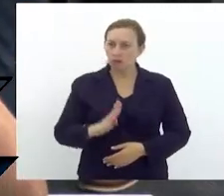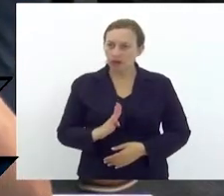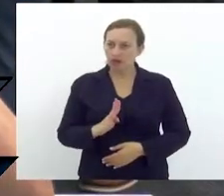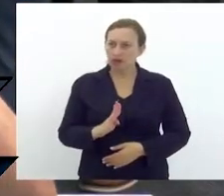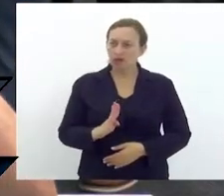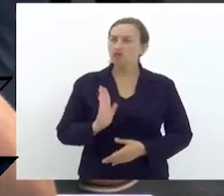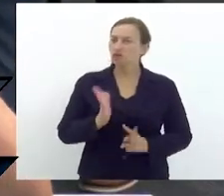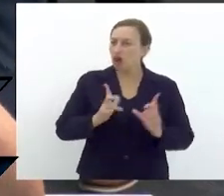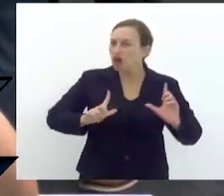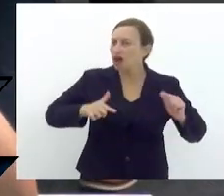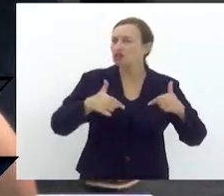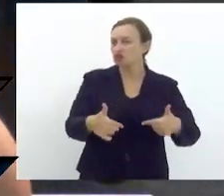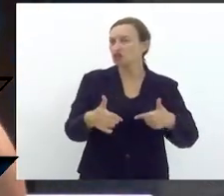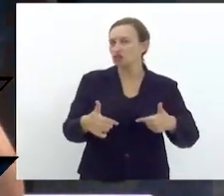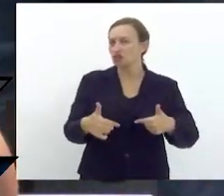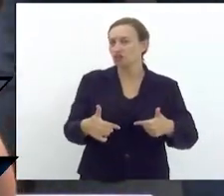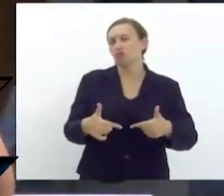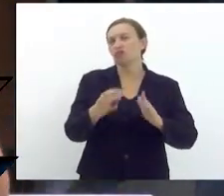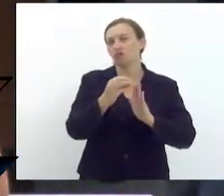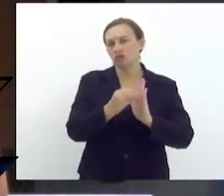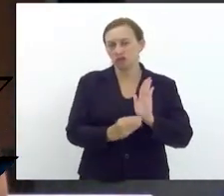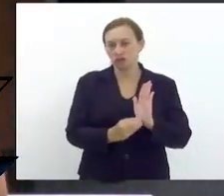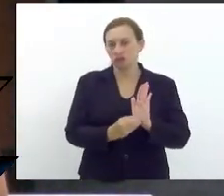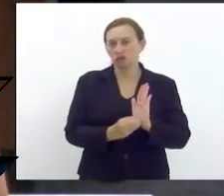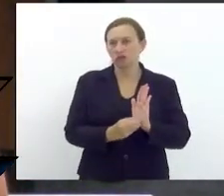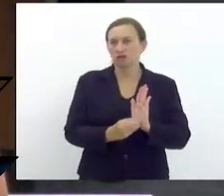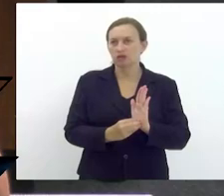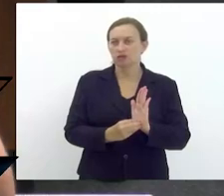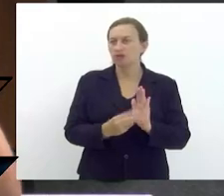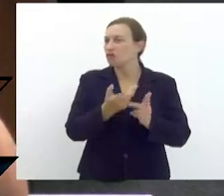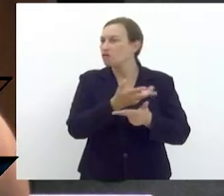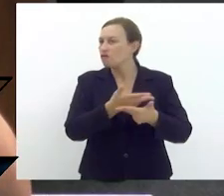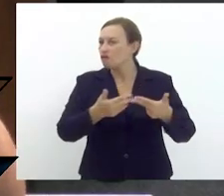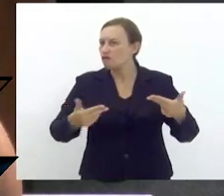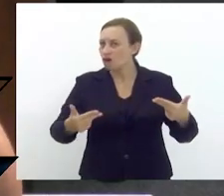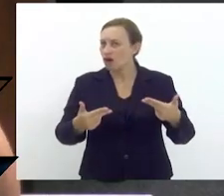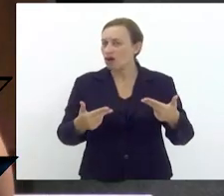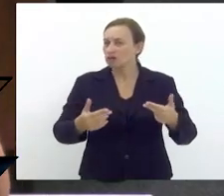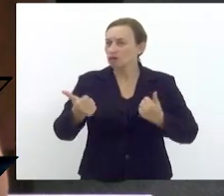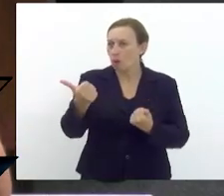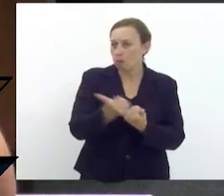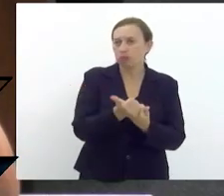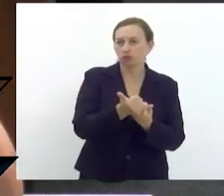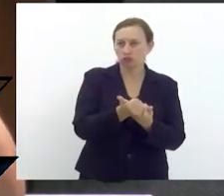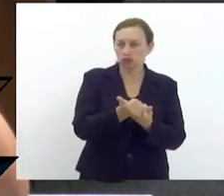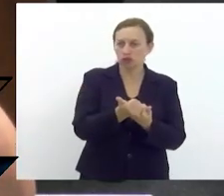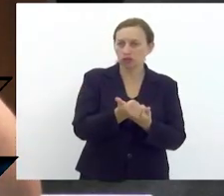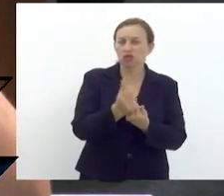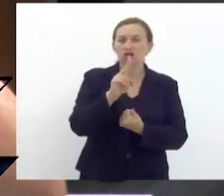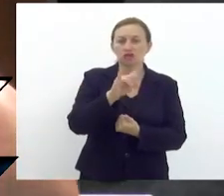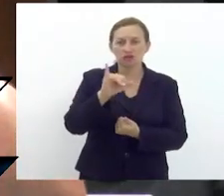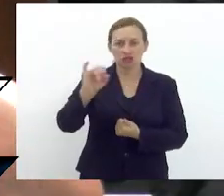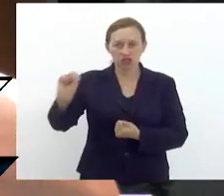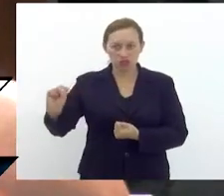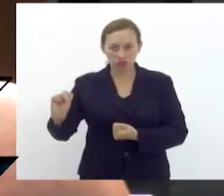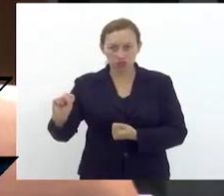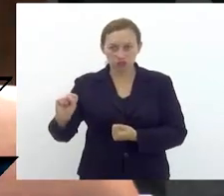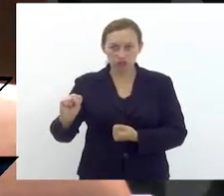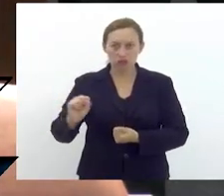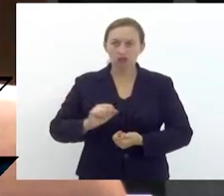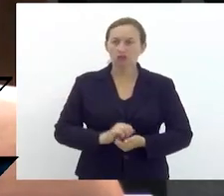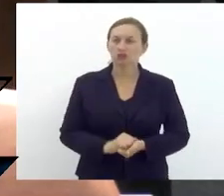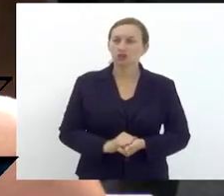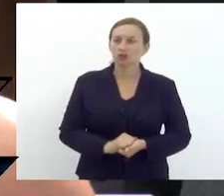se posicionou oficialmente foram muitos apoios ao Vinícius Junior